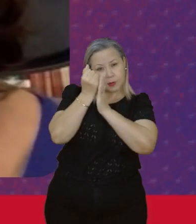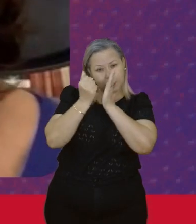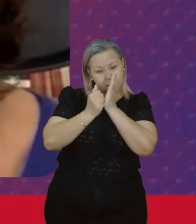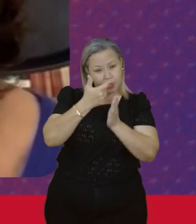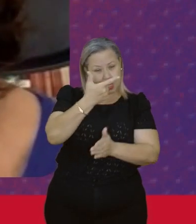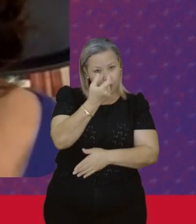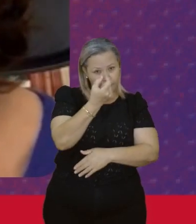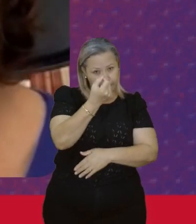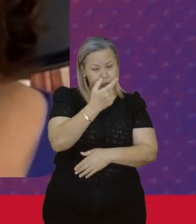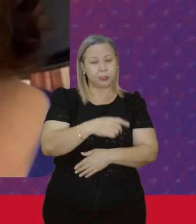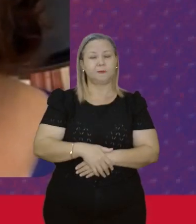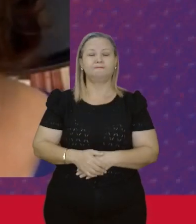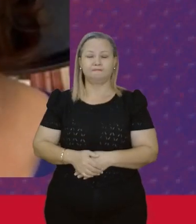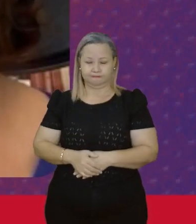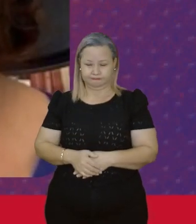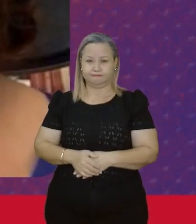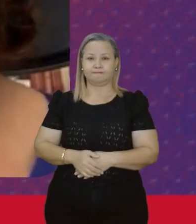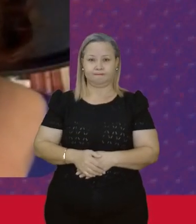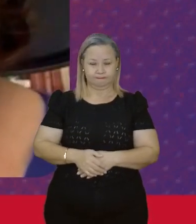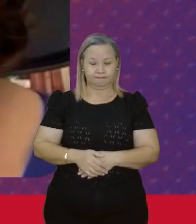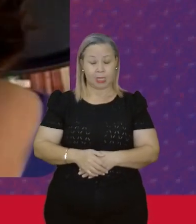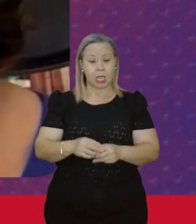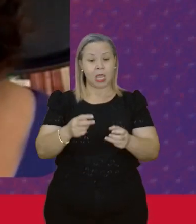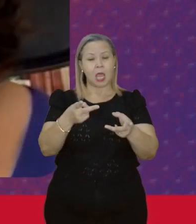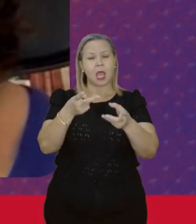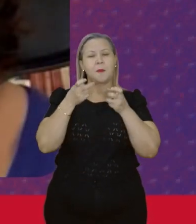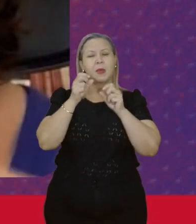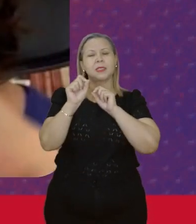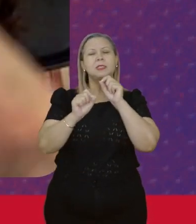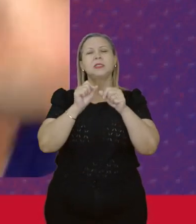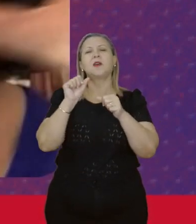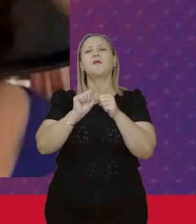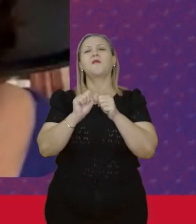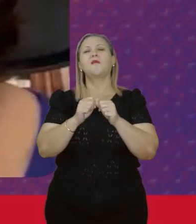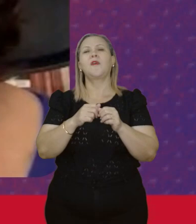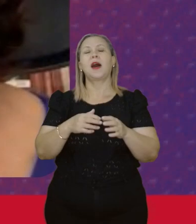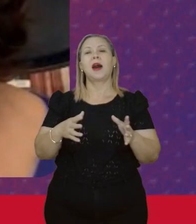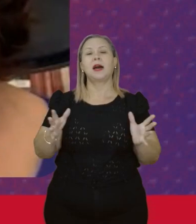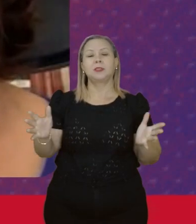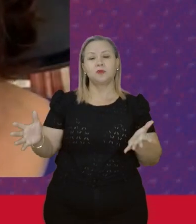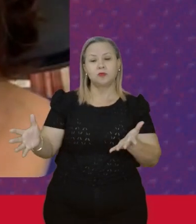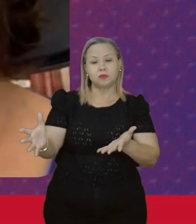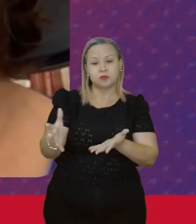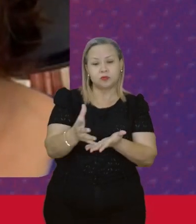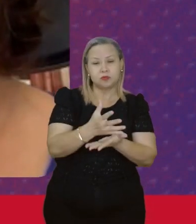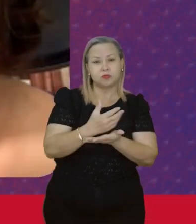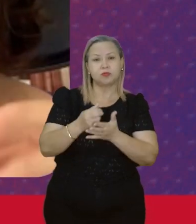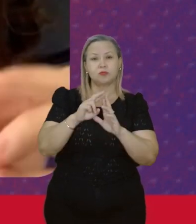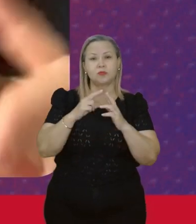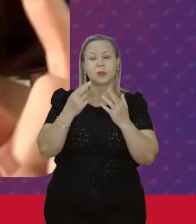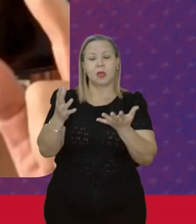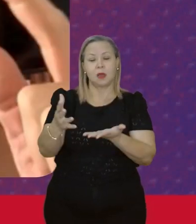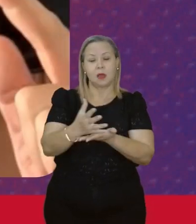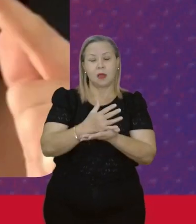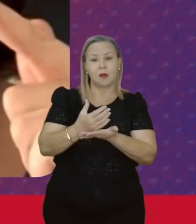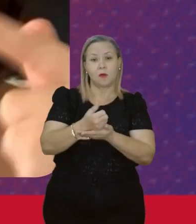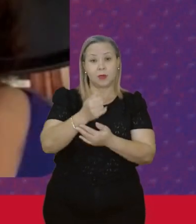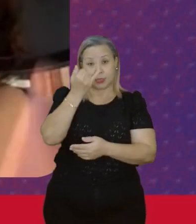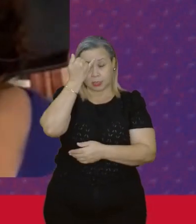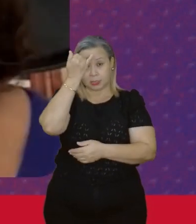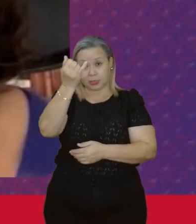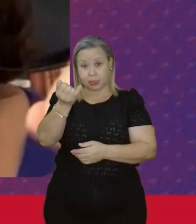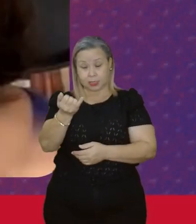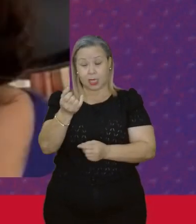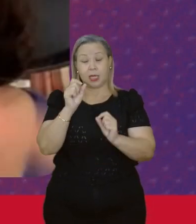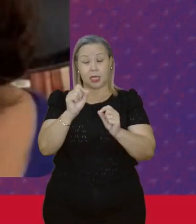do século XX. Então, vejam, aí o que eles fazem? Pegam as ideias desses autores como se eles